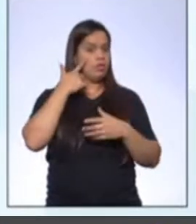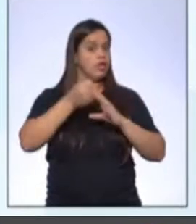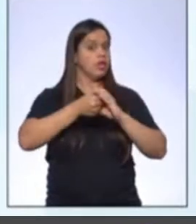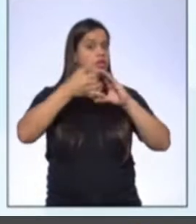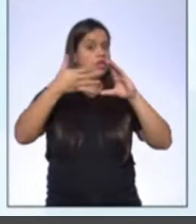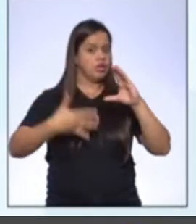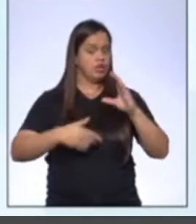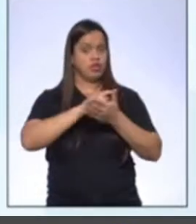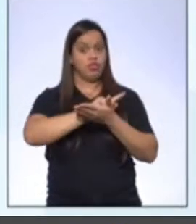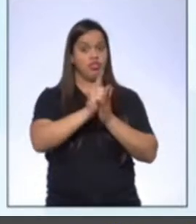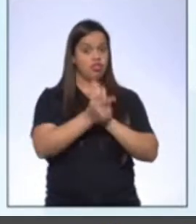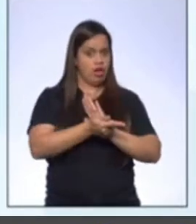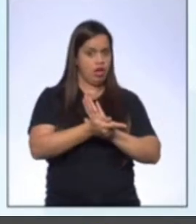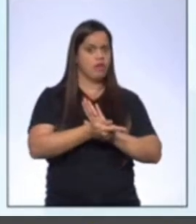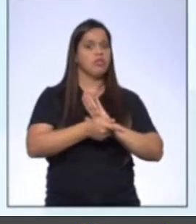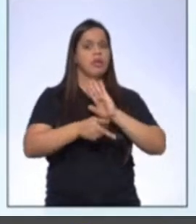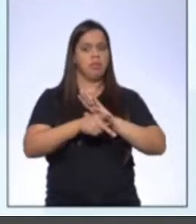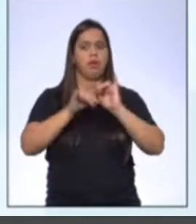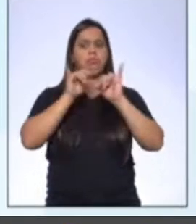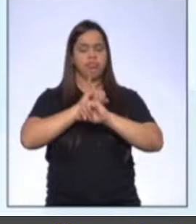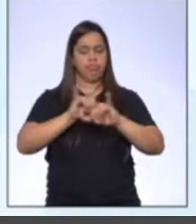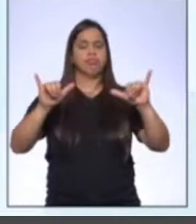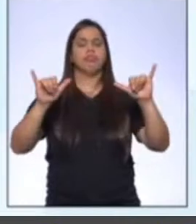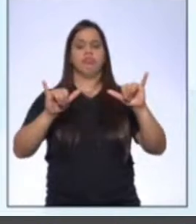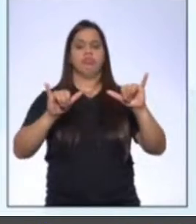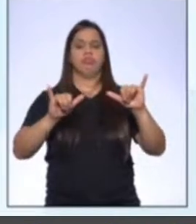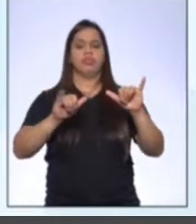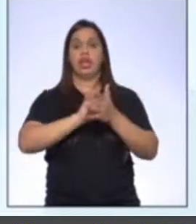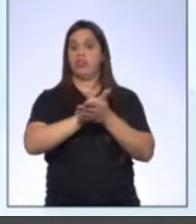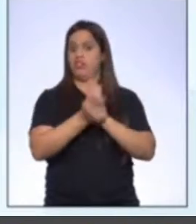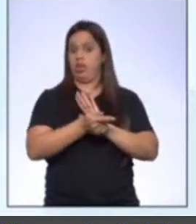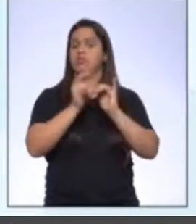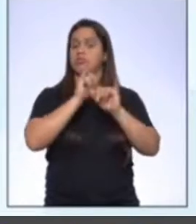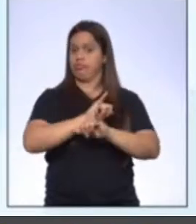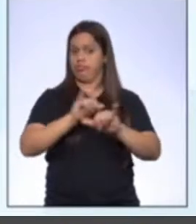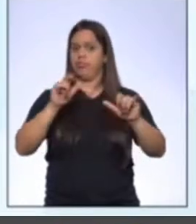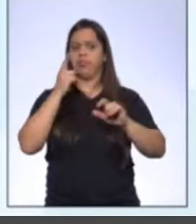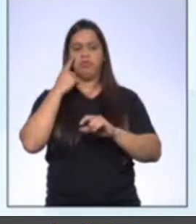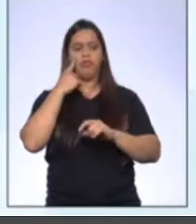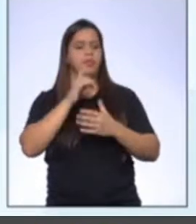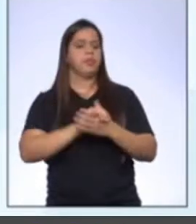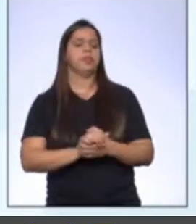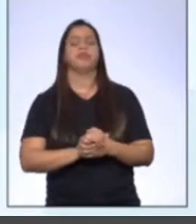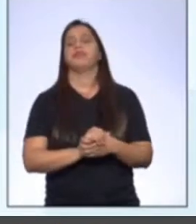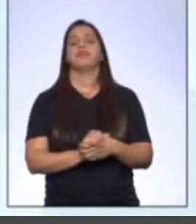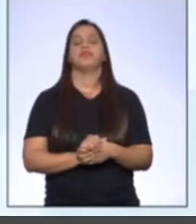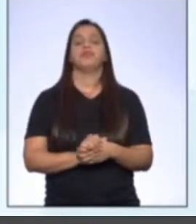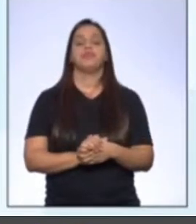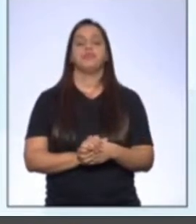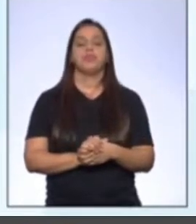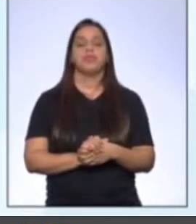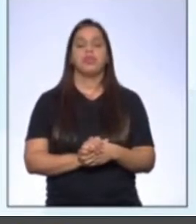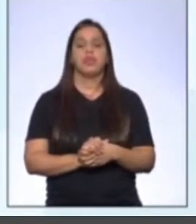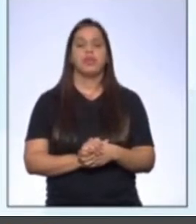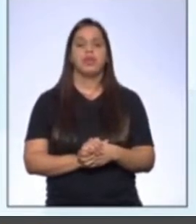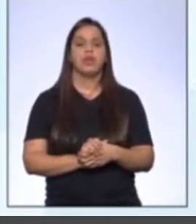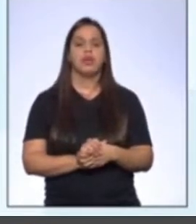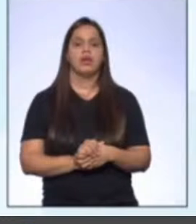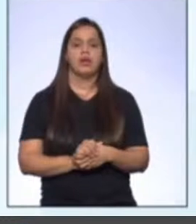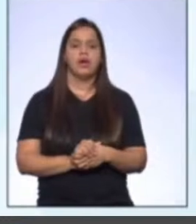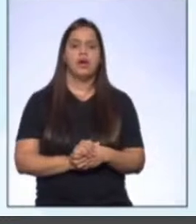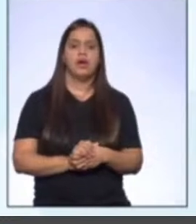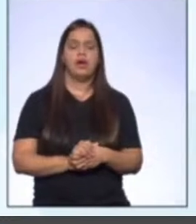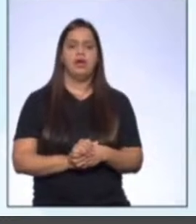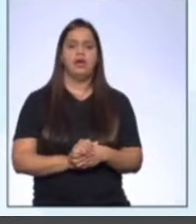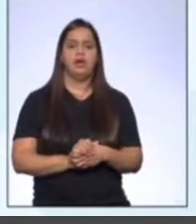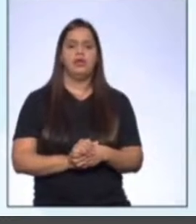características de um gênero, né? Da notícia, né, do gênero jornalístico aí. Vamos lá. Vamos circular uma coisinha que eu achei